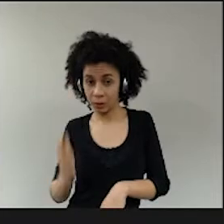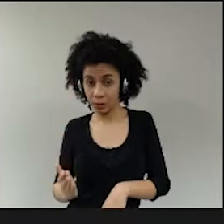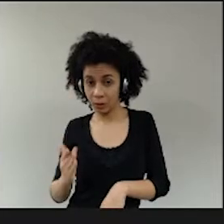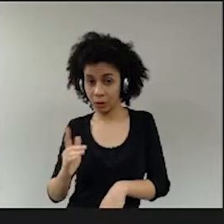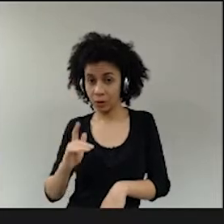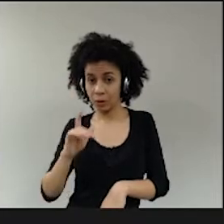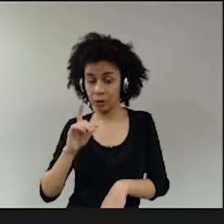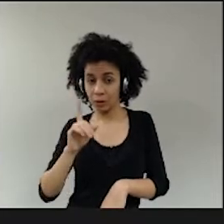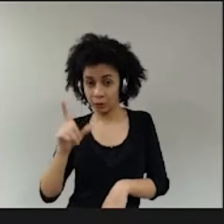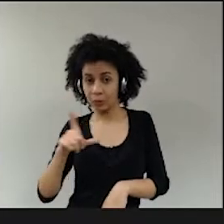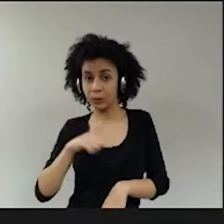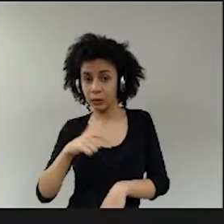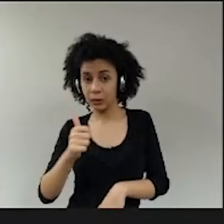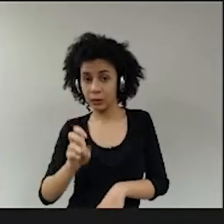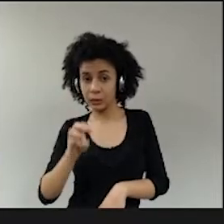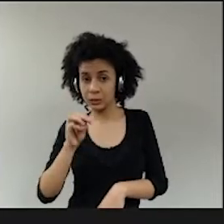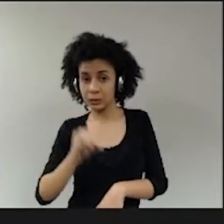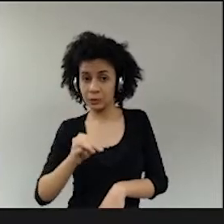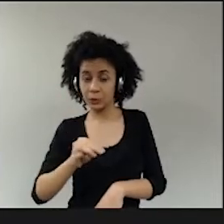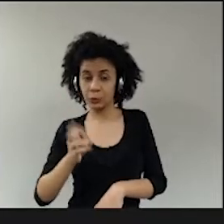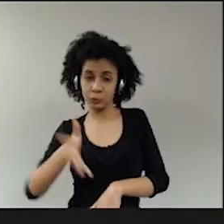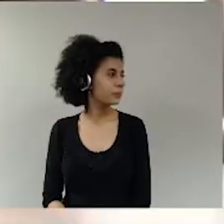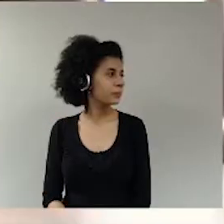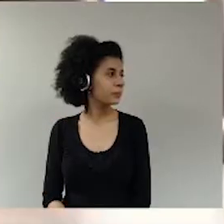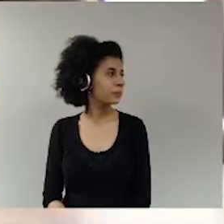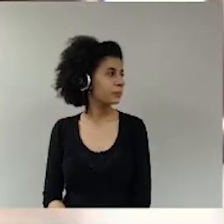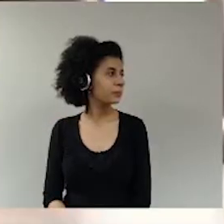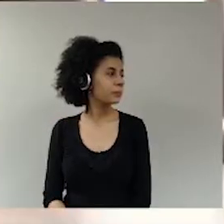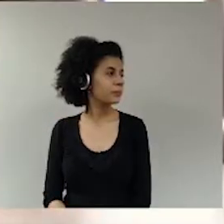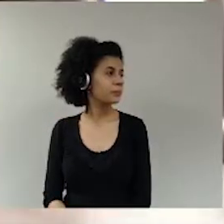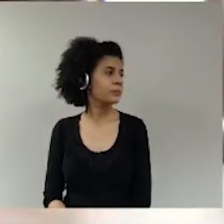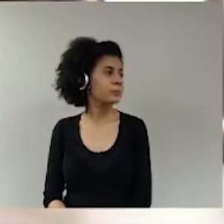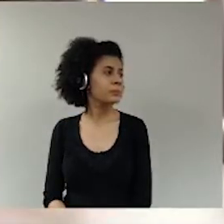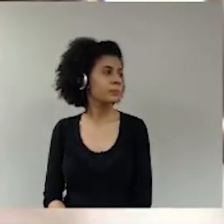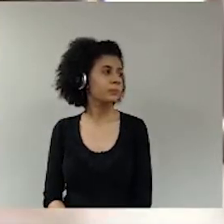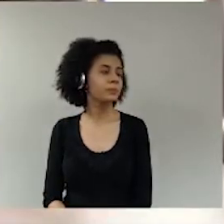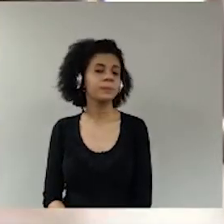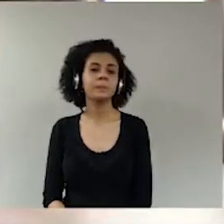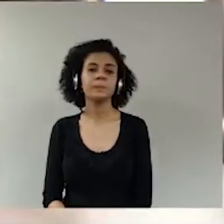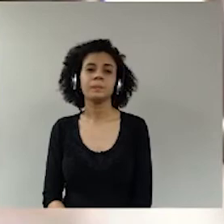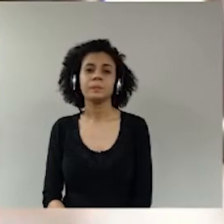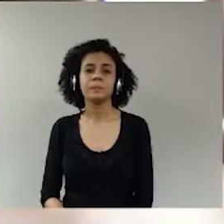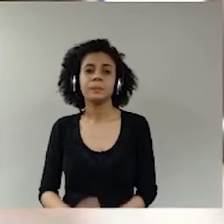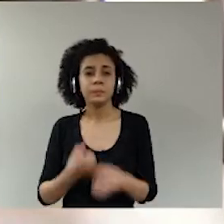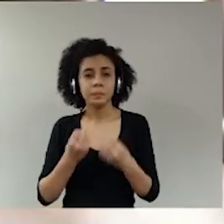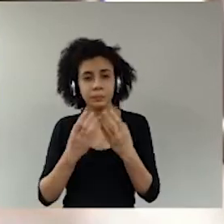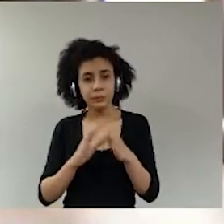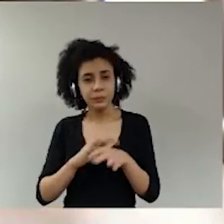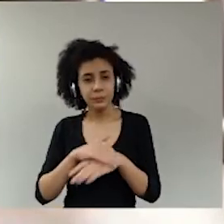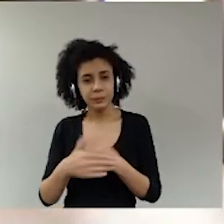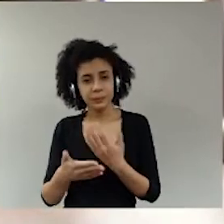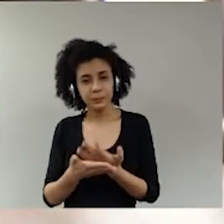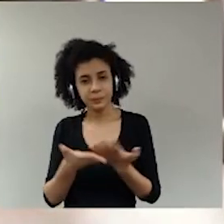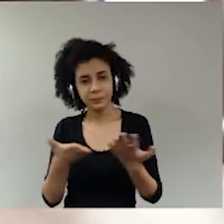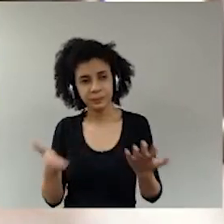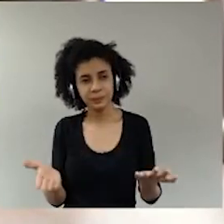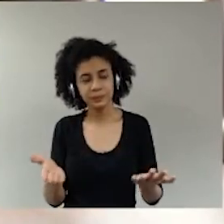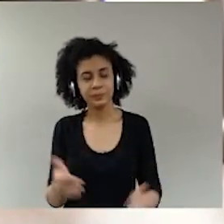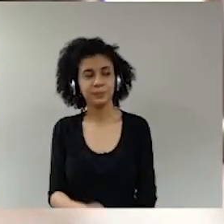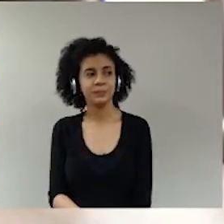doutor Inácio também terá 15 minutos para a sua exposição. Muito boa noite a todos e a todas. Grande alegria estar